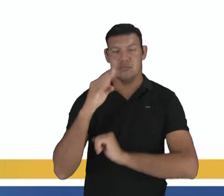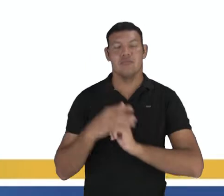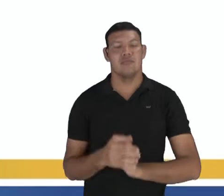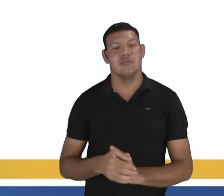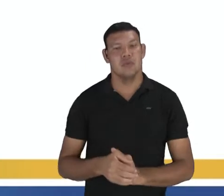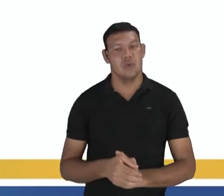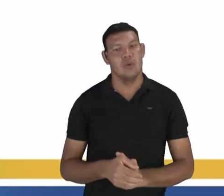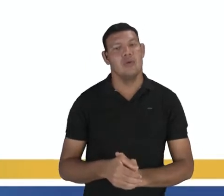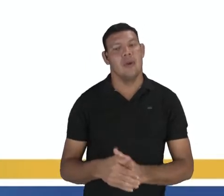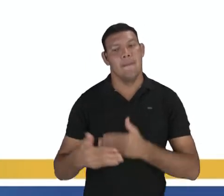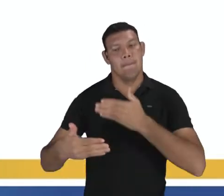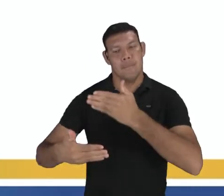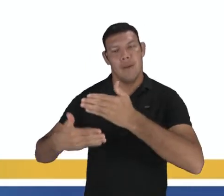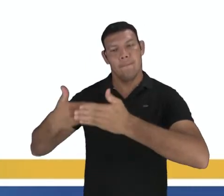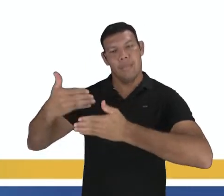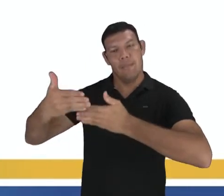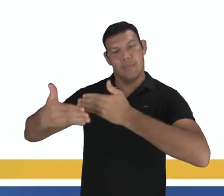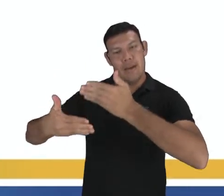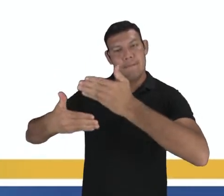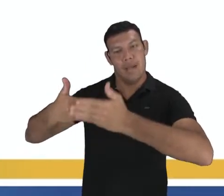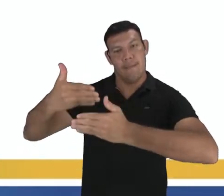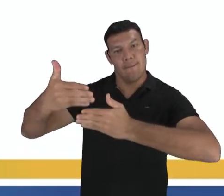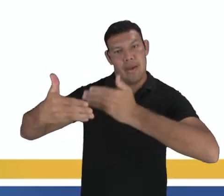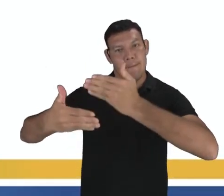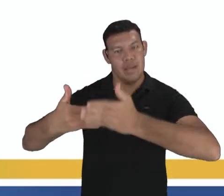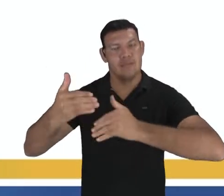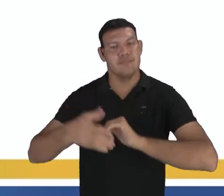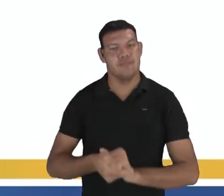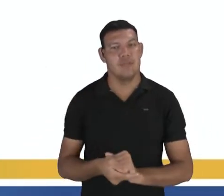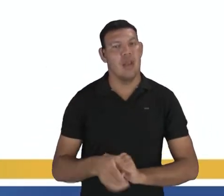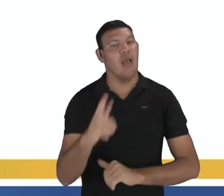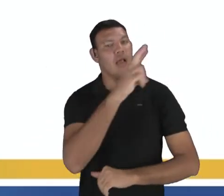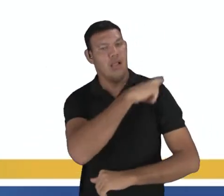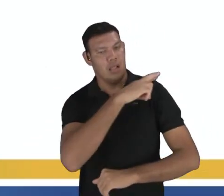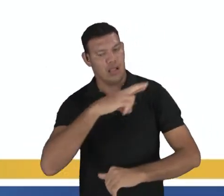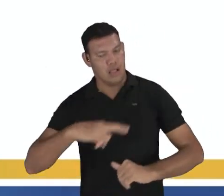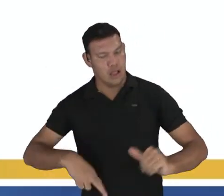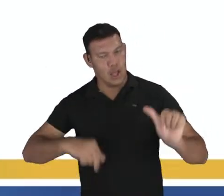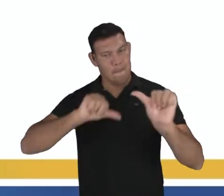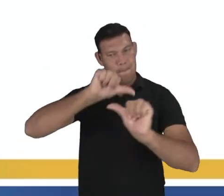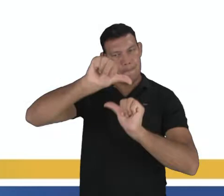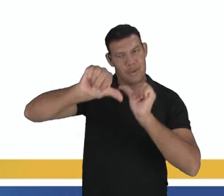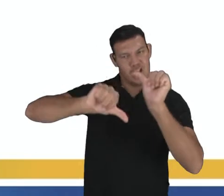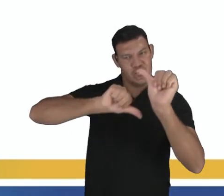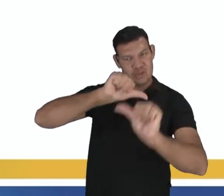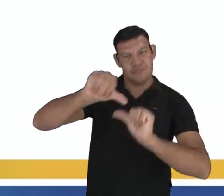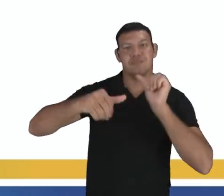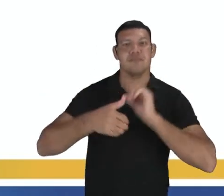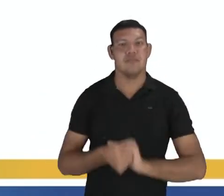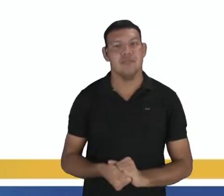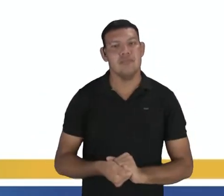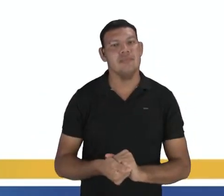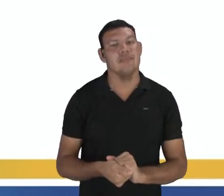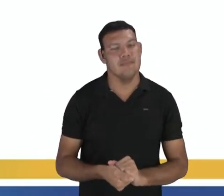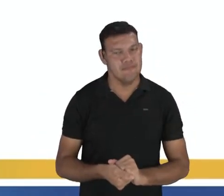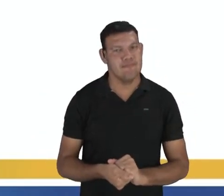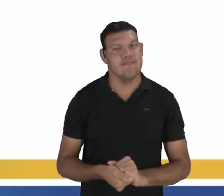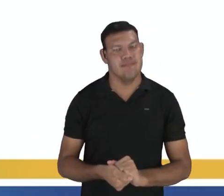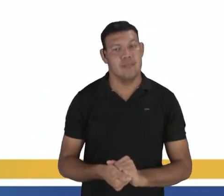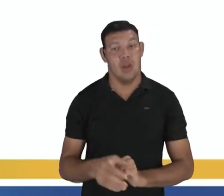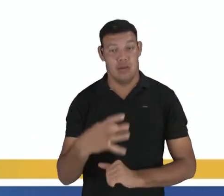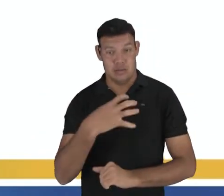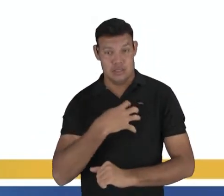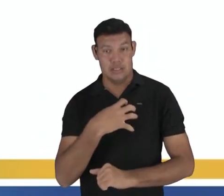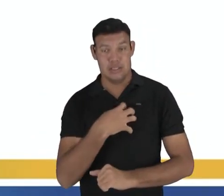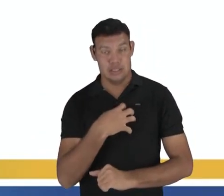caminhava a passos, né, trôpegos assim, para uma república, né? A gente tem aí o cenário nacional nesse